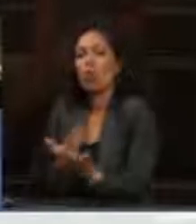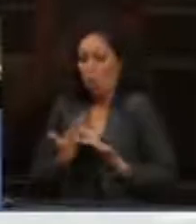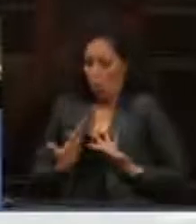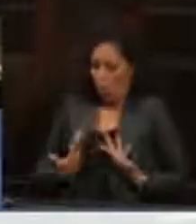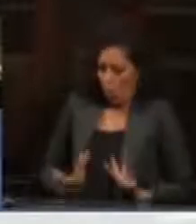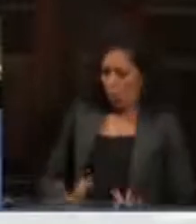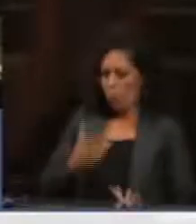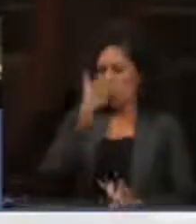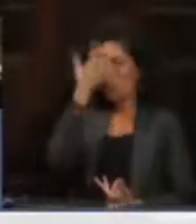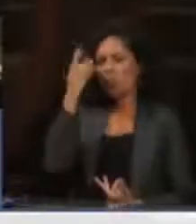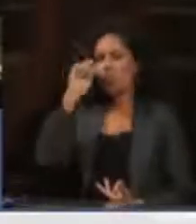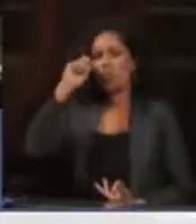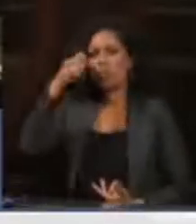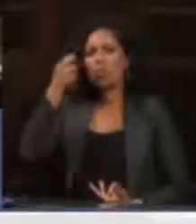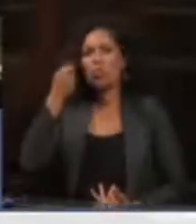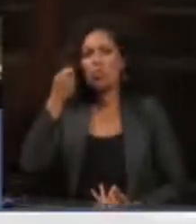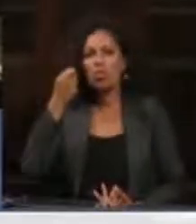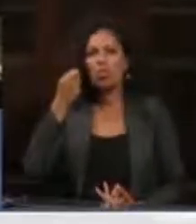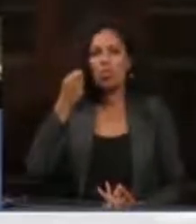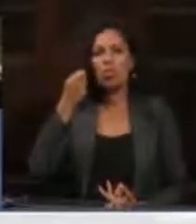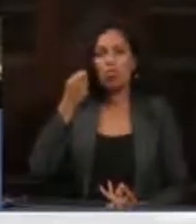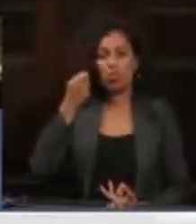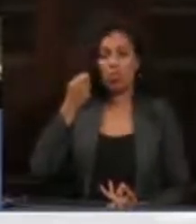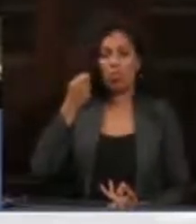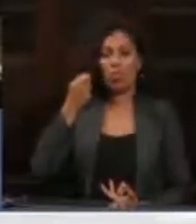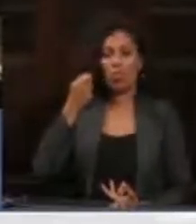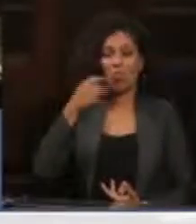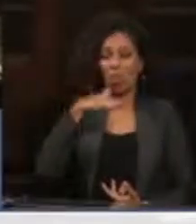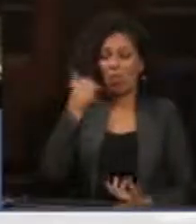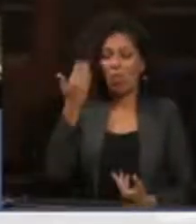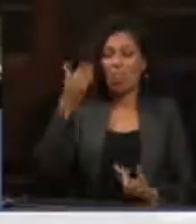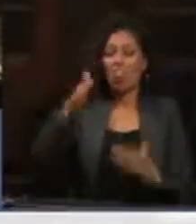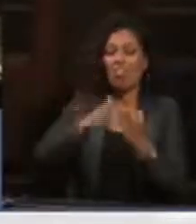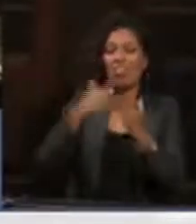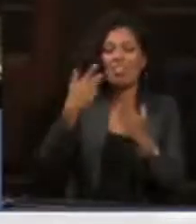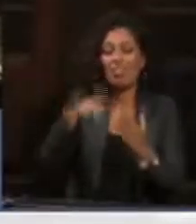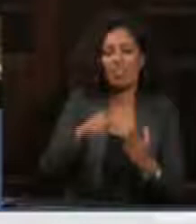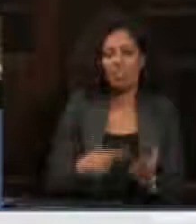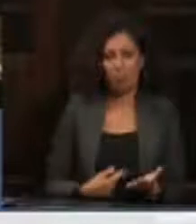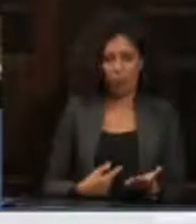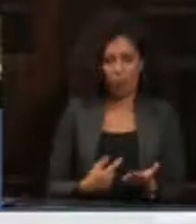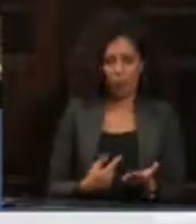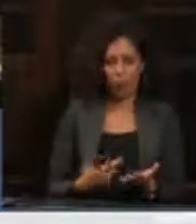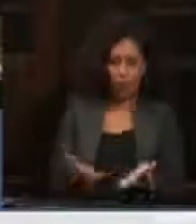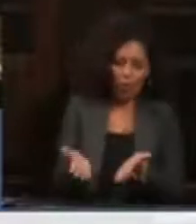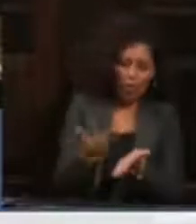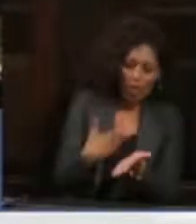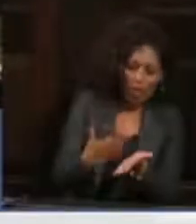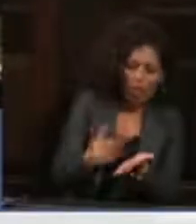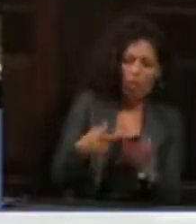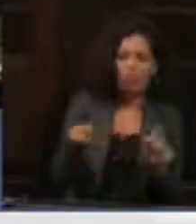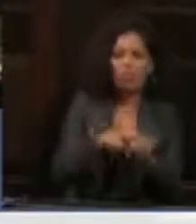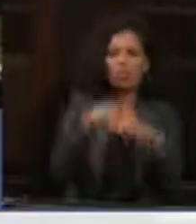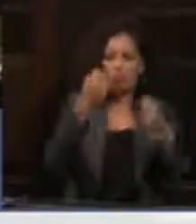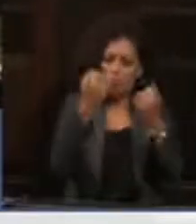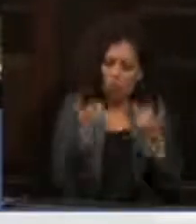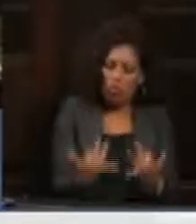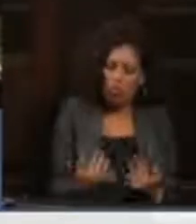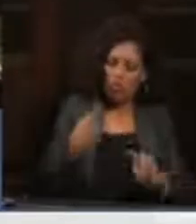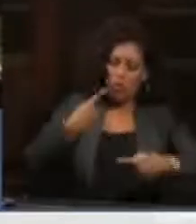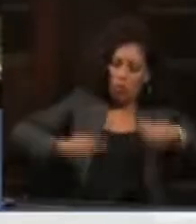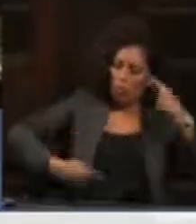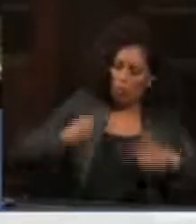são violáveis e matáveis. E esse livro disserta sobre a escolha política do